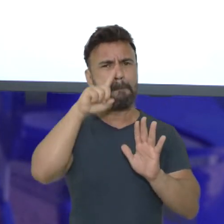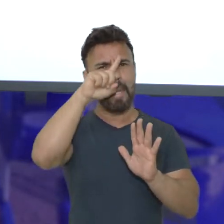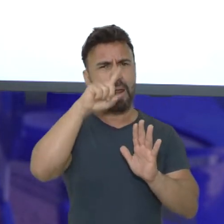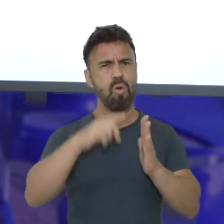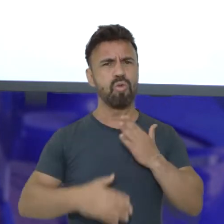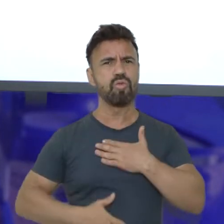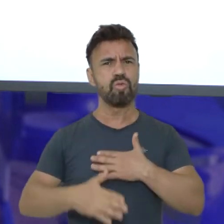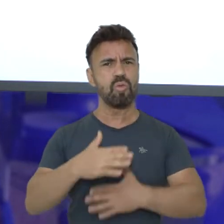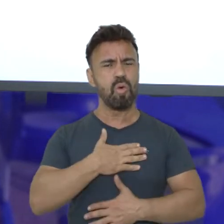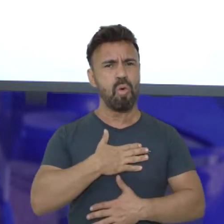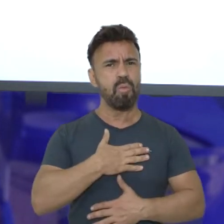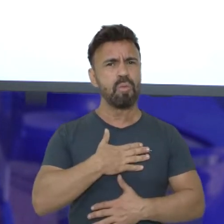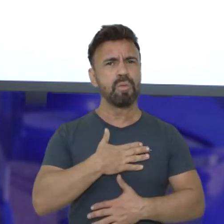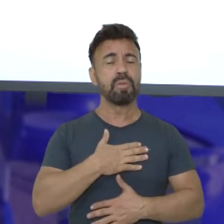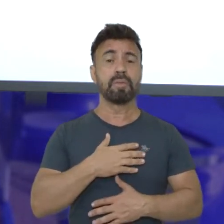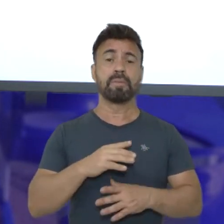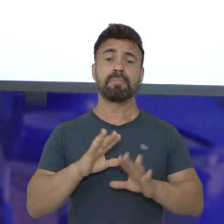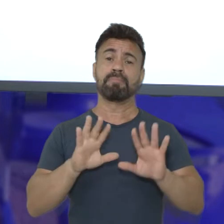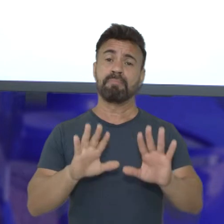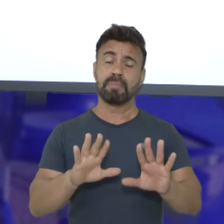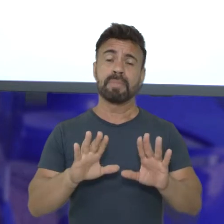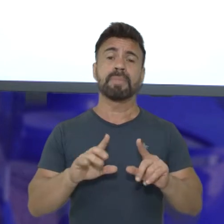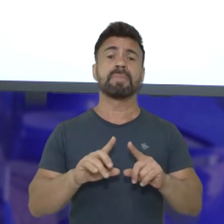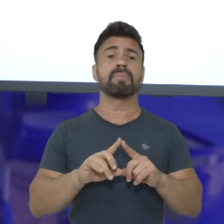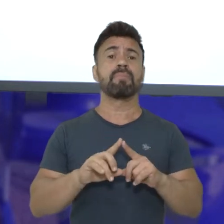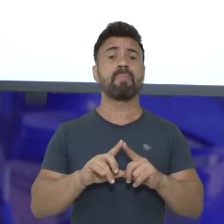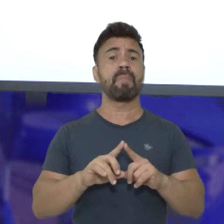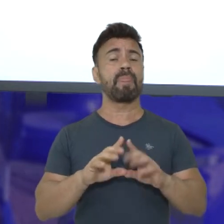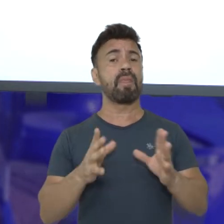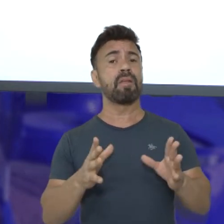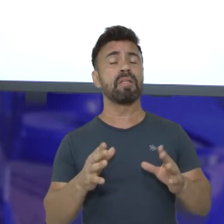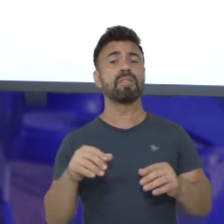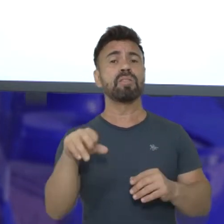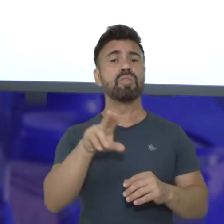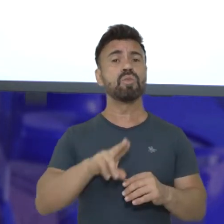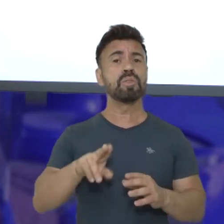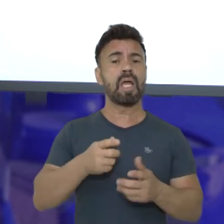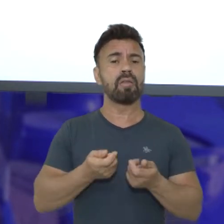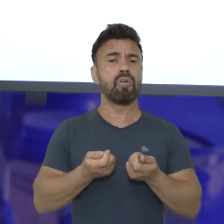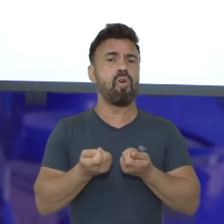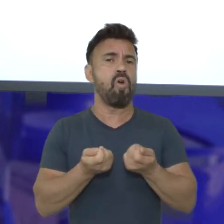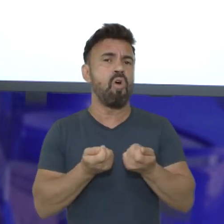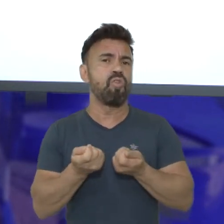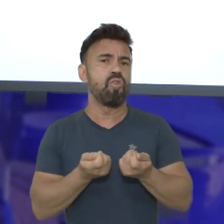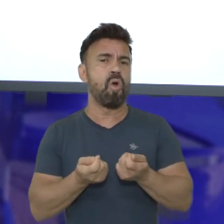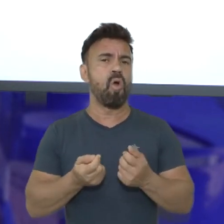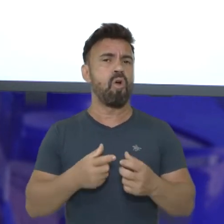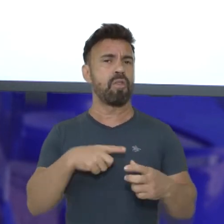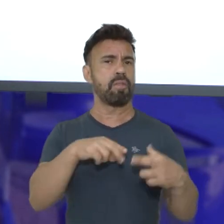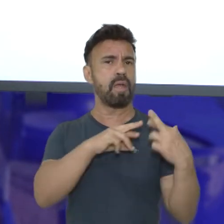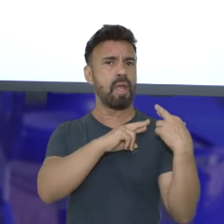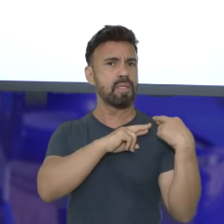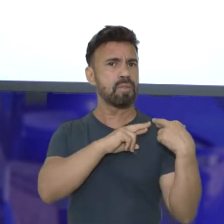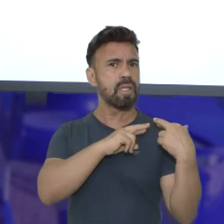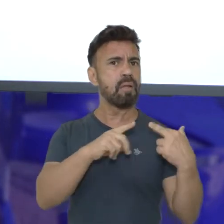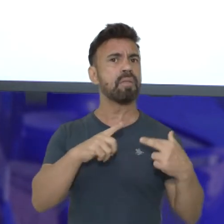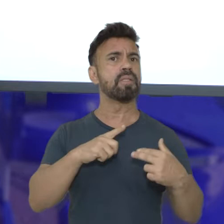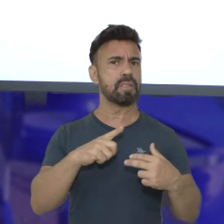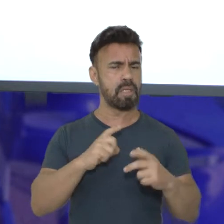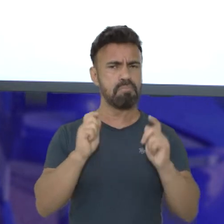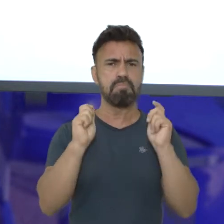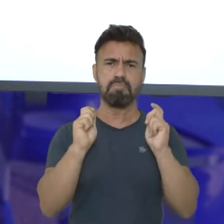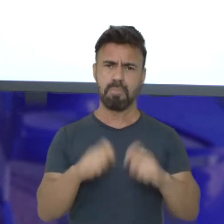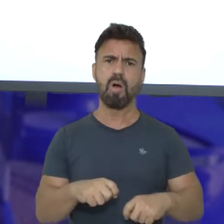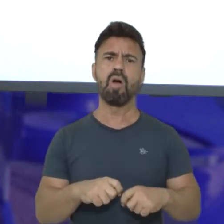corpo. Mas essa radiação, quando é utilizada com certo controle, com certa responsabilidade, ela pode